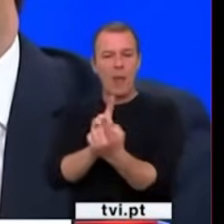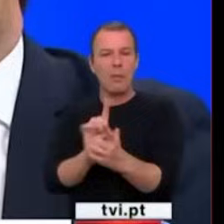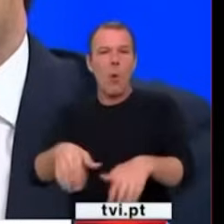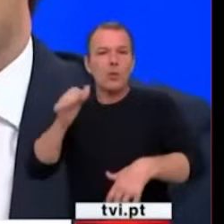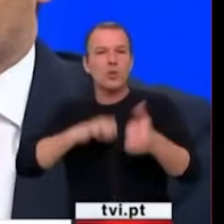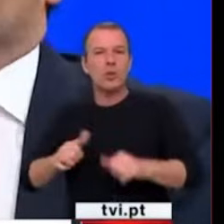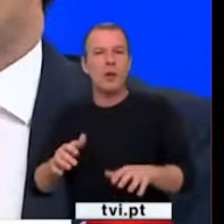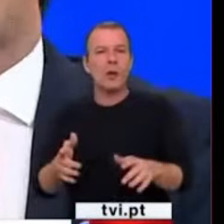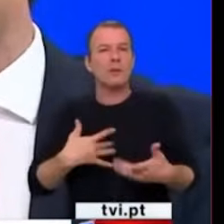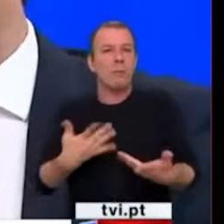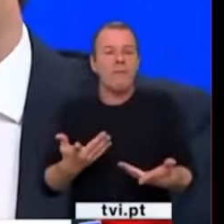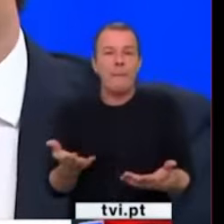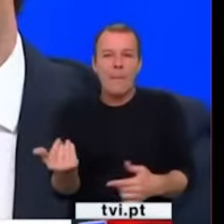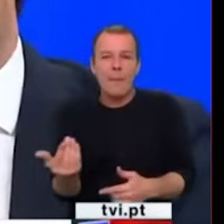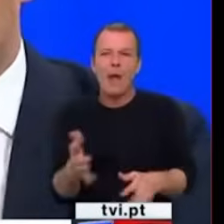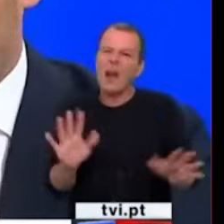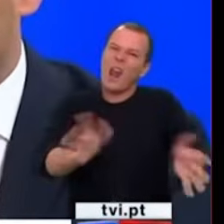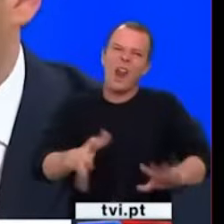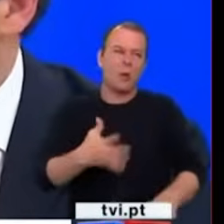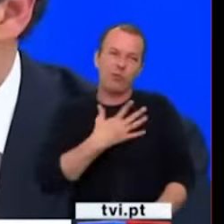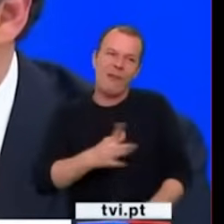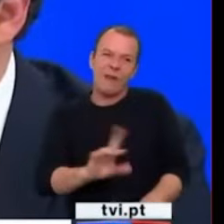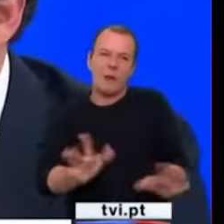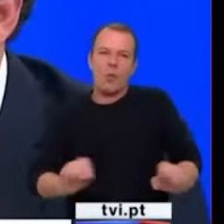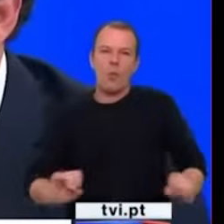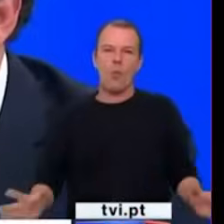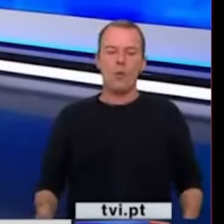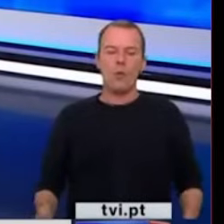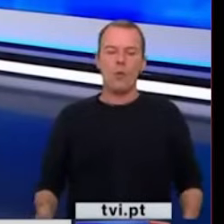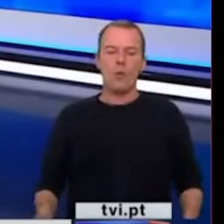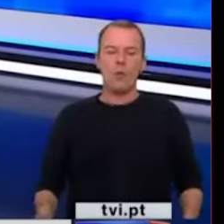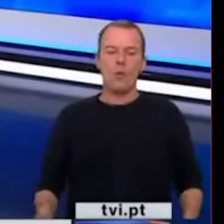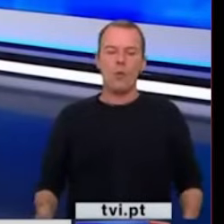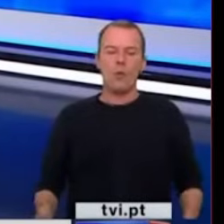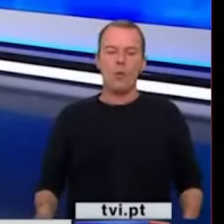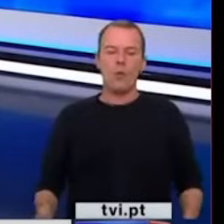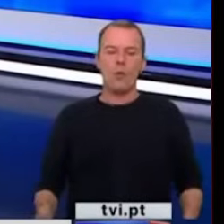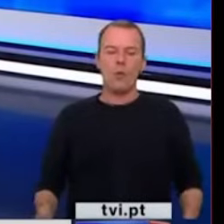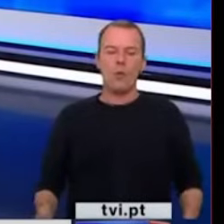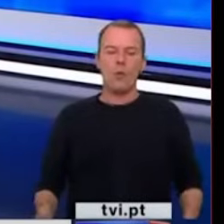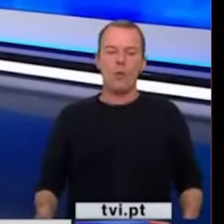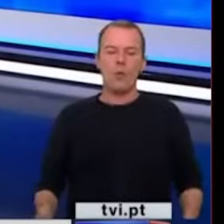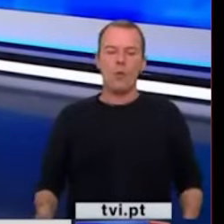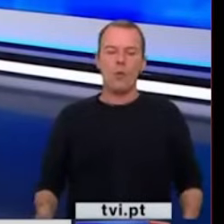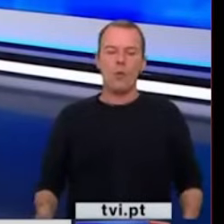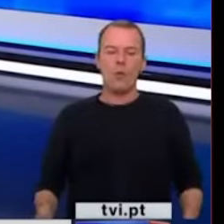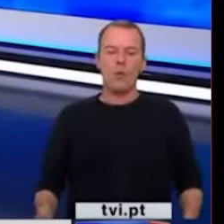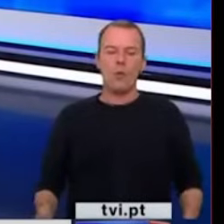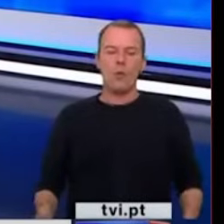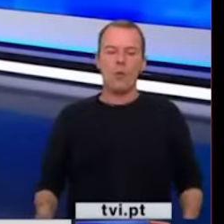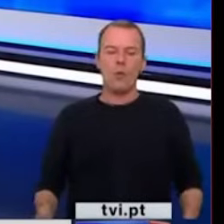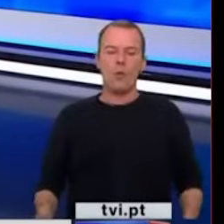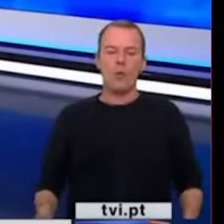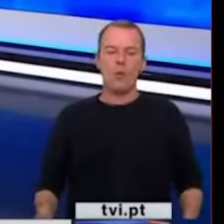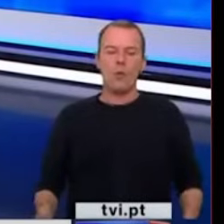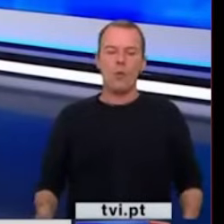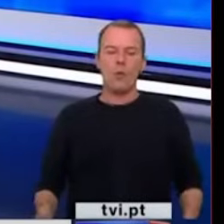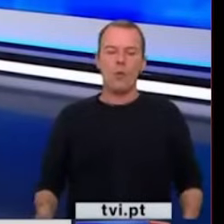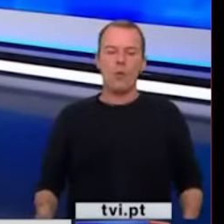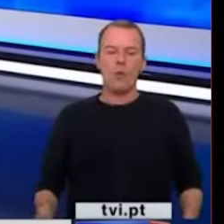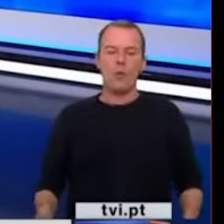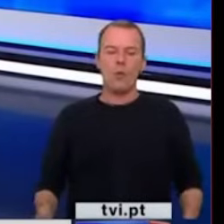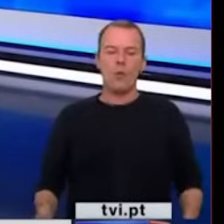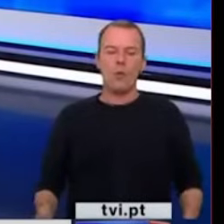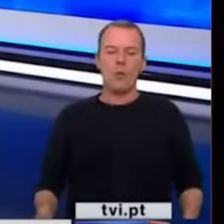de fazer crticas seja e a medida e as medidas do chega para sim e atenção eu não estudei jornalismo eu tirei comunicação digital é